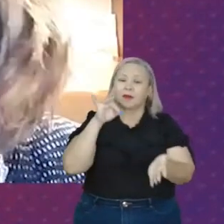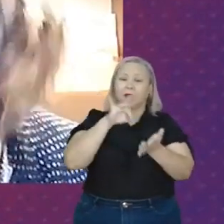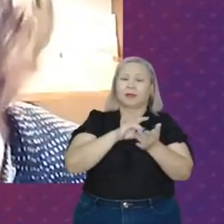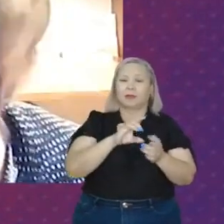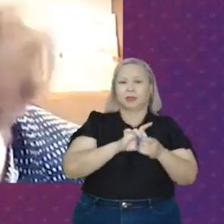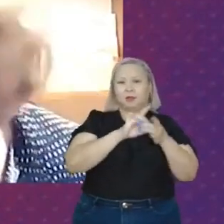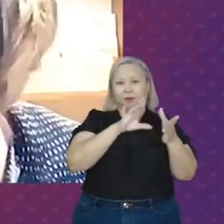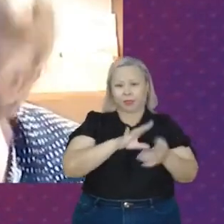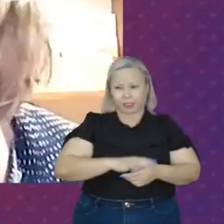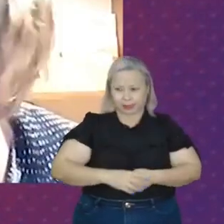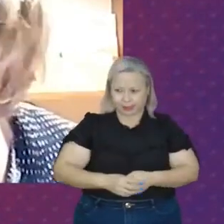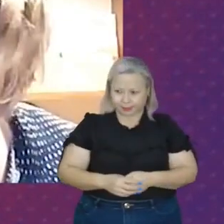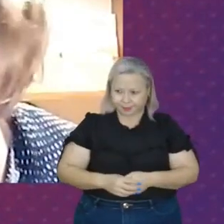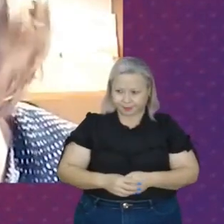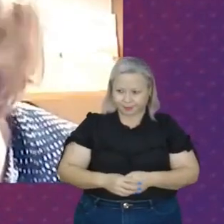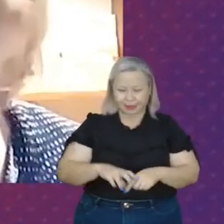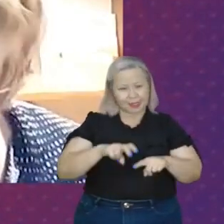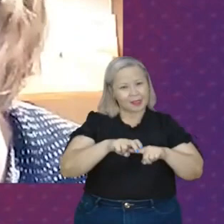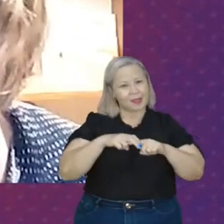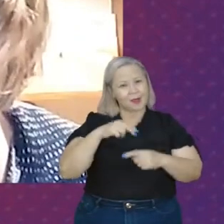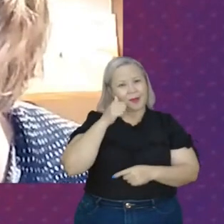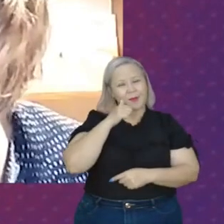isso, mulheres,